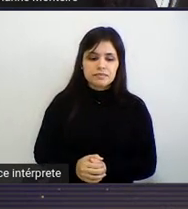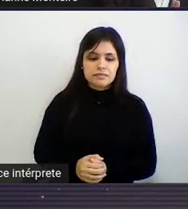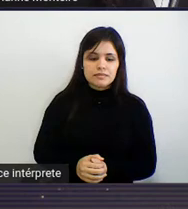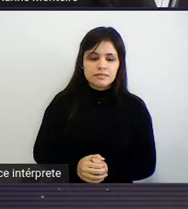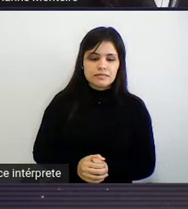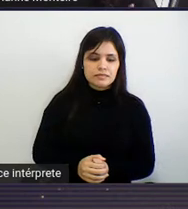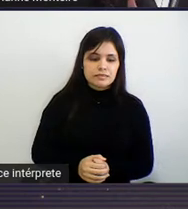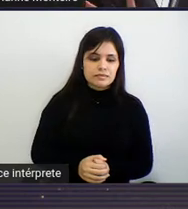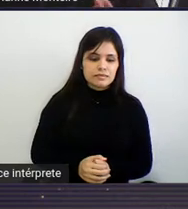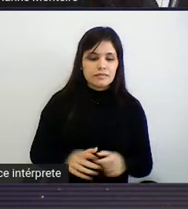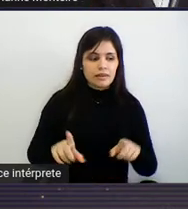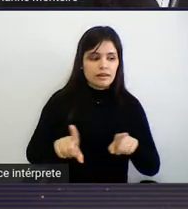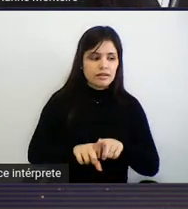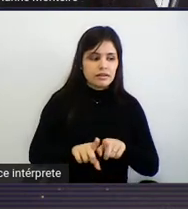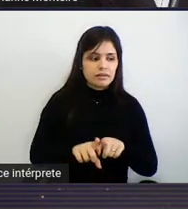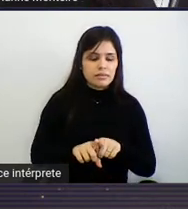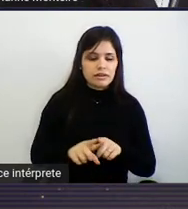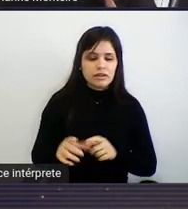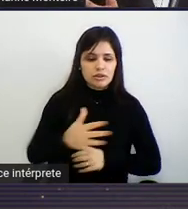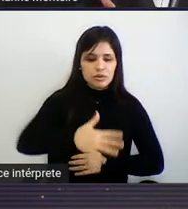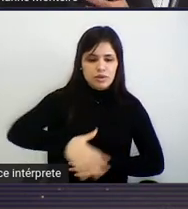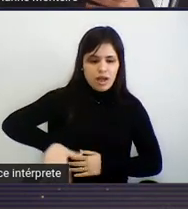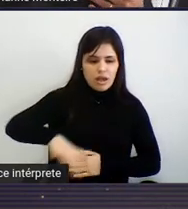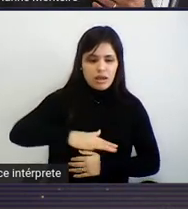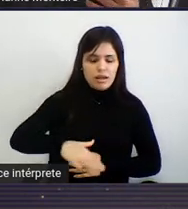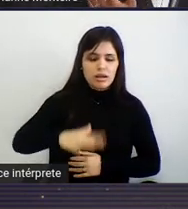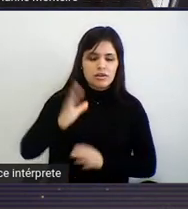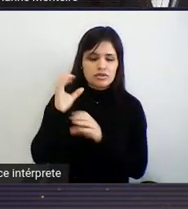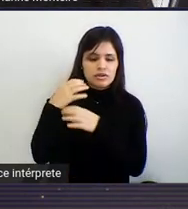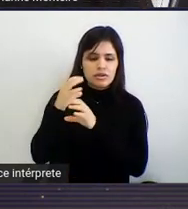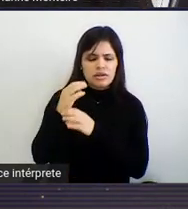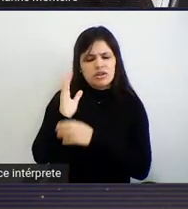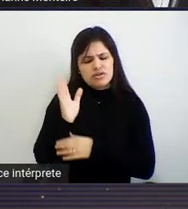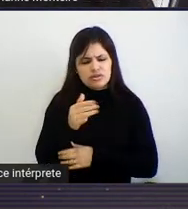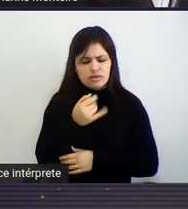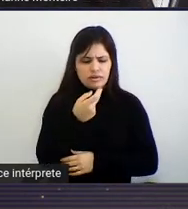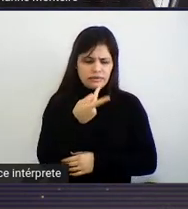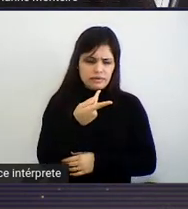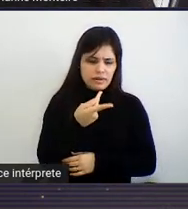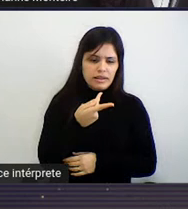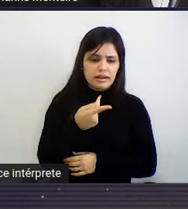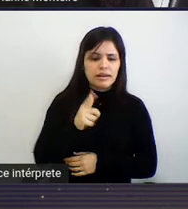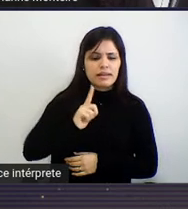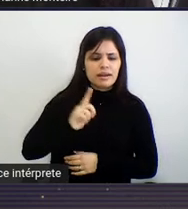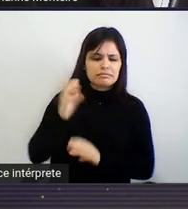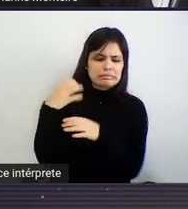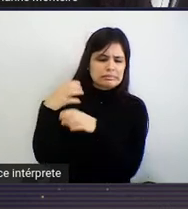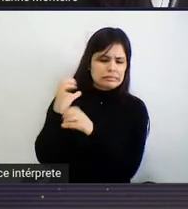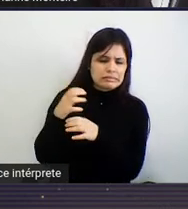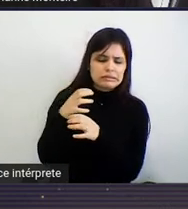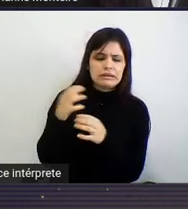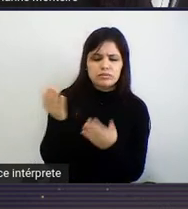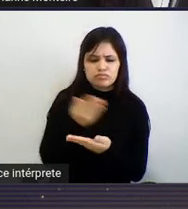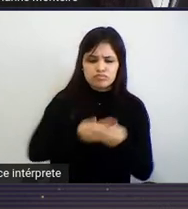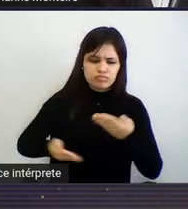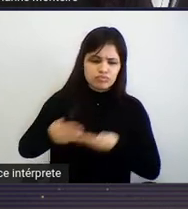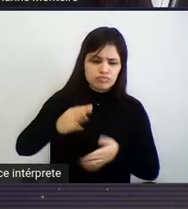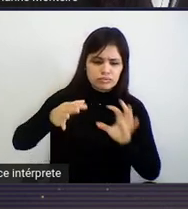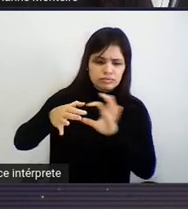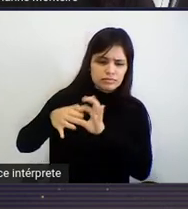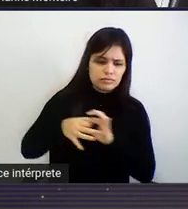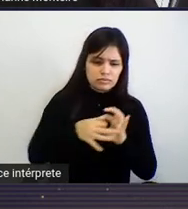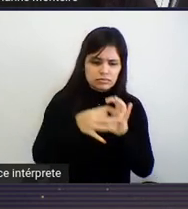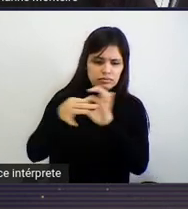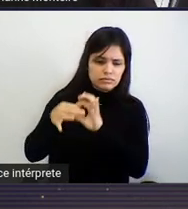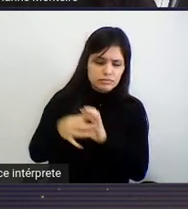Um pouquinho de comentário sobre a parte de engenharia. Como eu já comentei, bastante engenharia envolvida. Quebrando um pouco mais sobre o que eu quero dizer